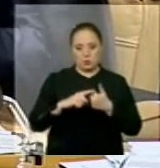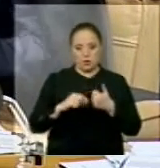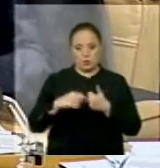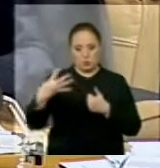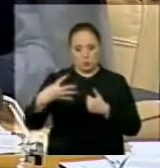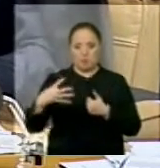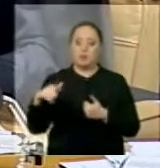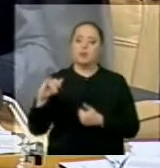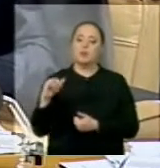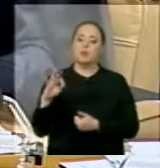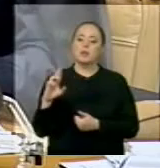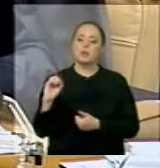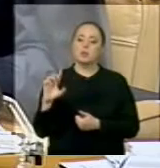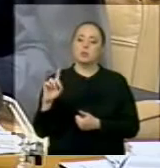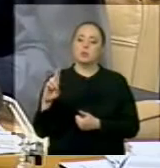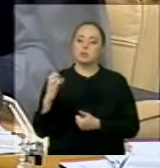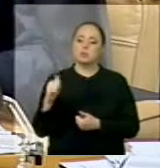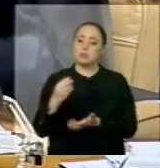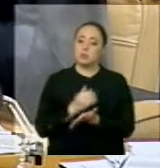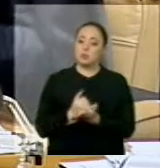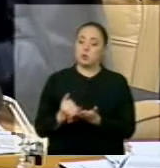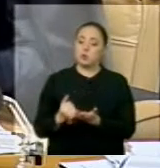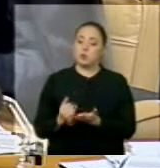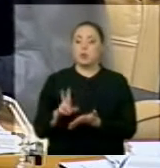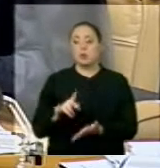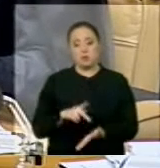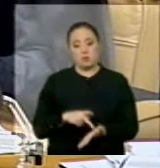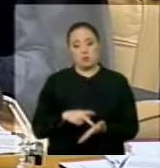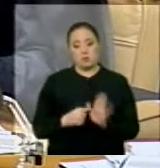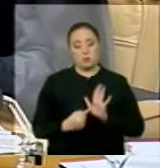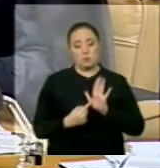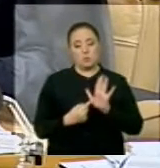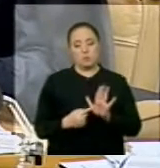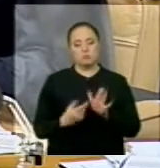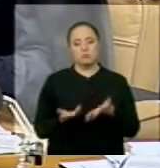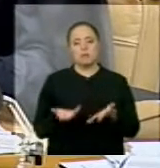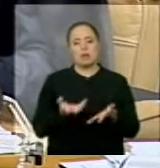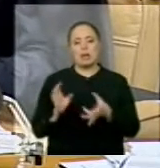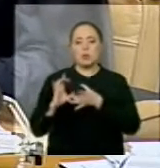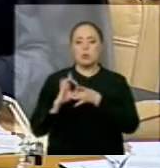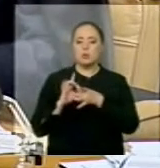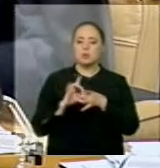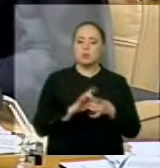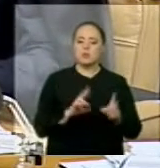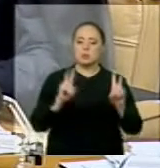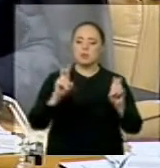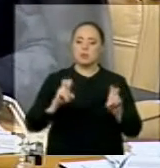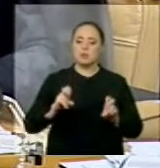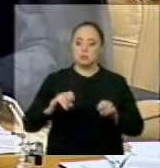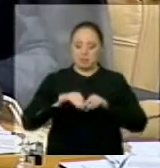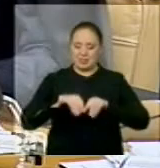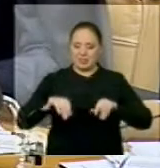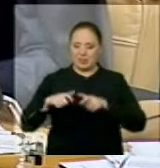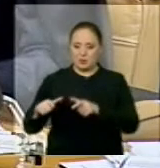introdução, na verdade, procura contextualizar a questão das